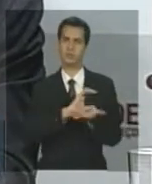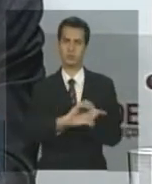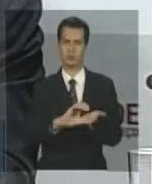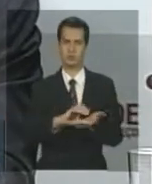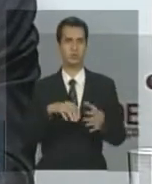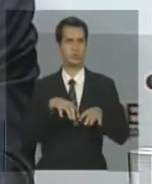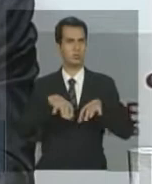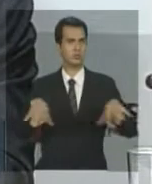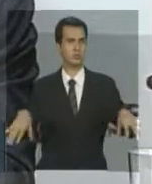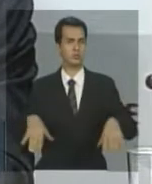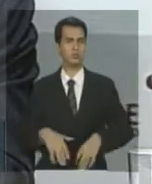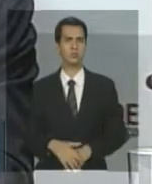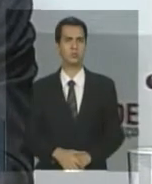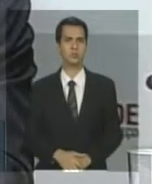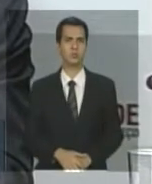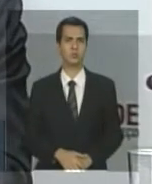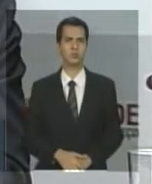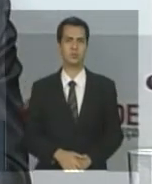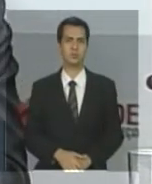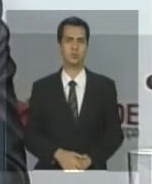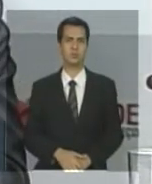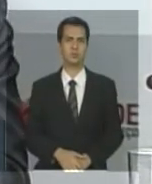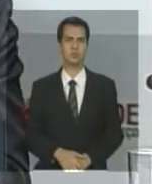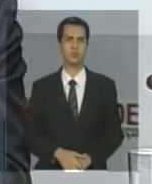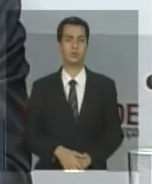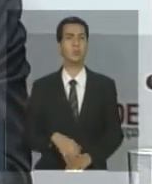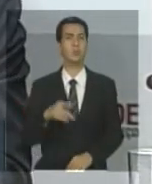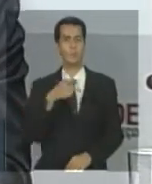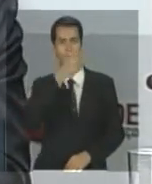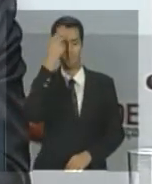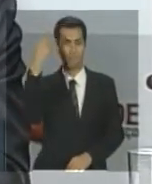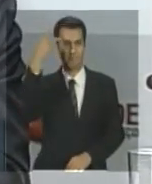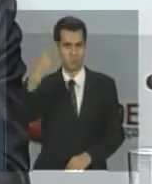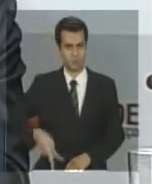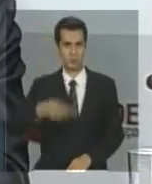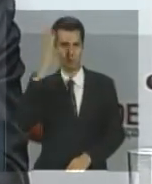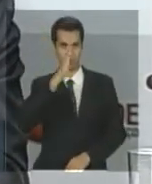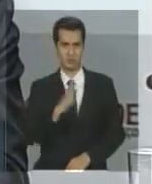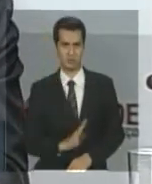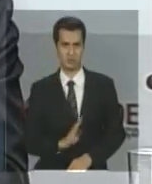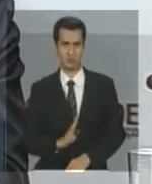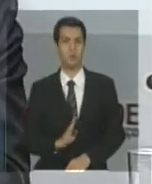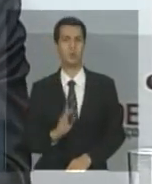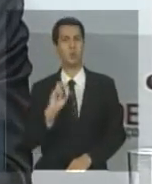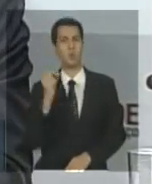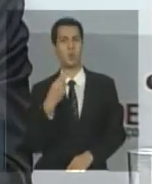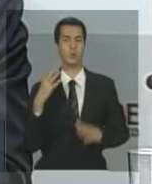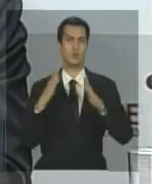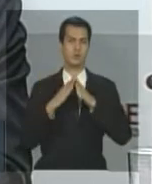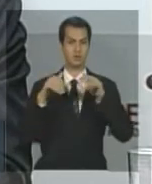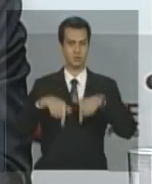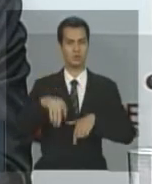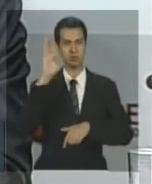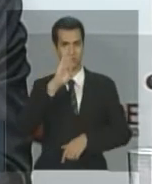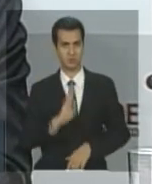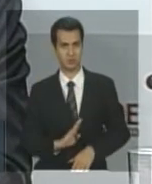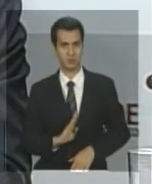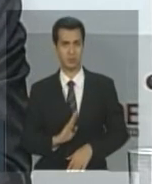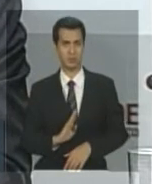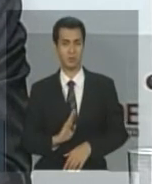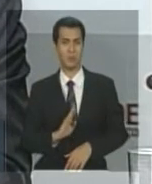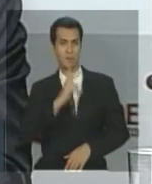com a fila, não entra na frente de qualquer brasileiro ou qualquer residente no Brasil que esteja aguardando para o